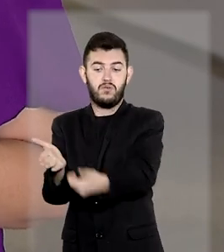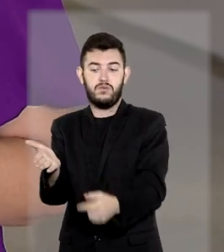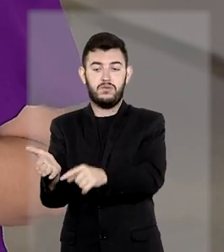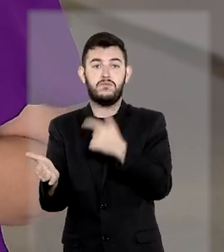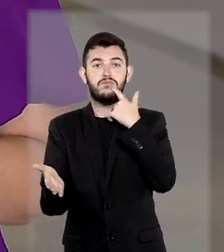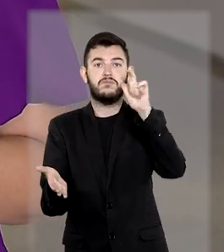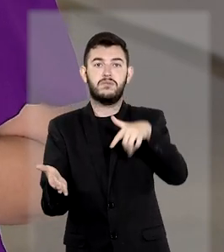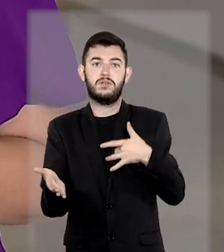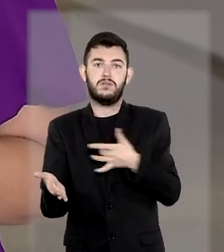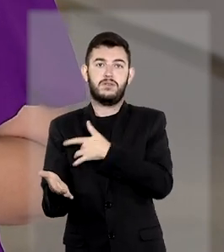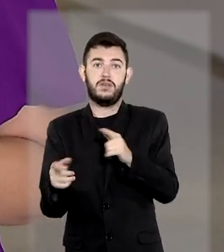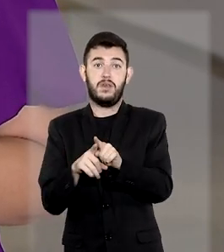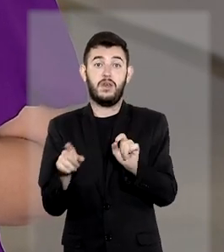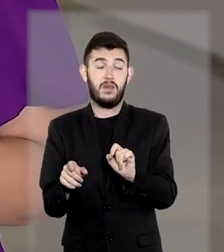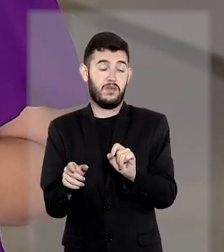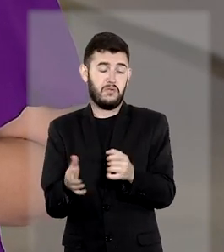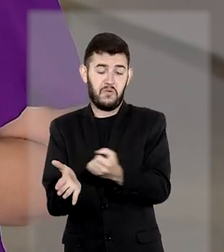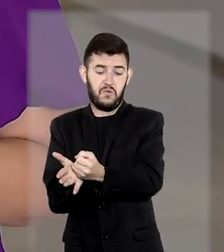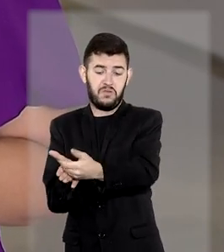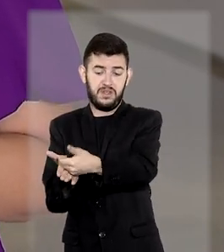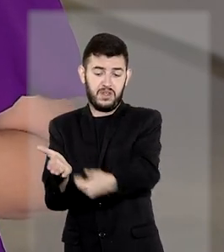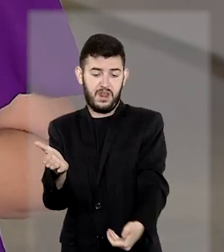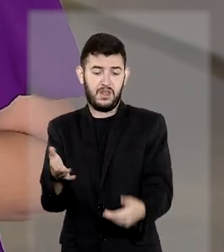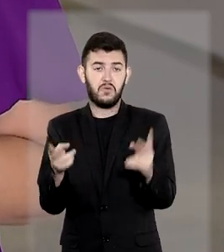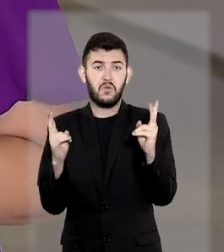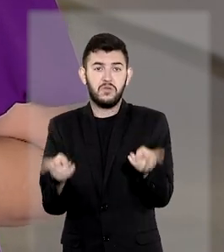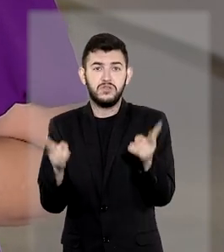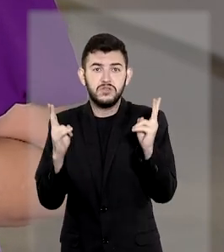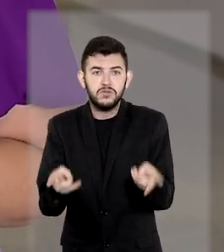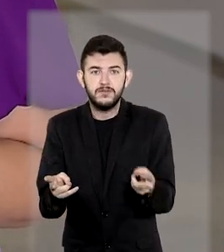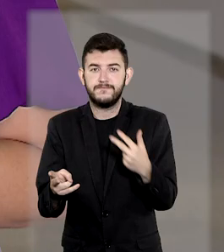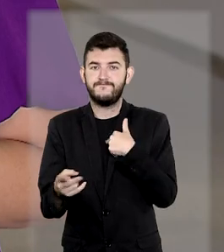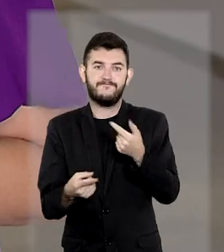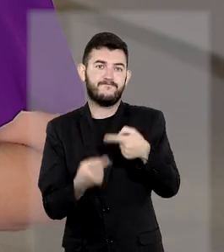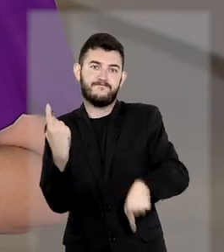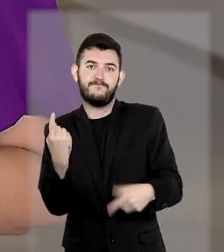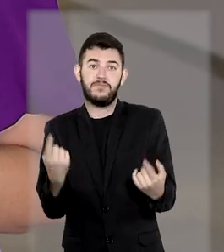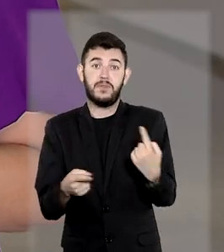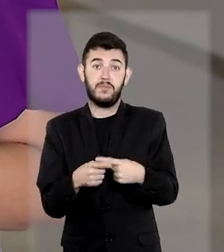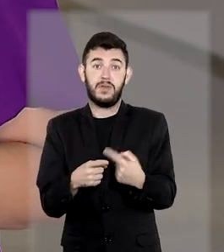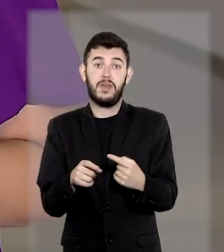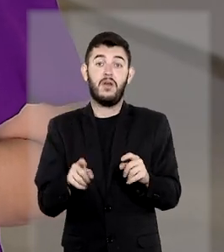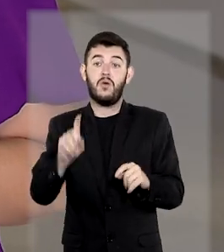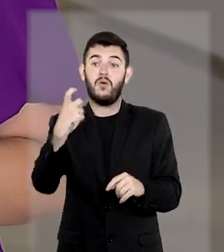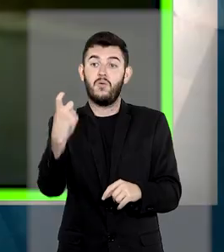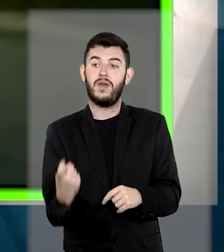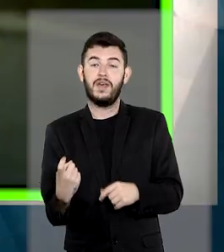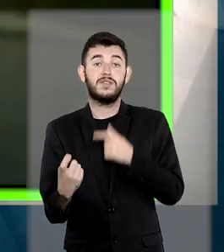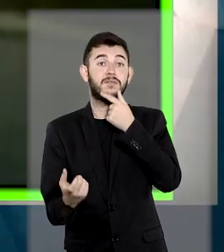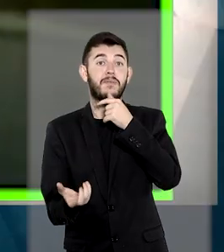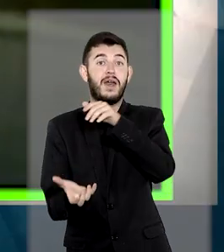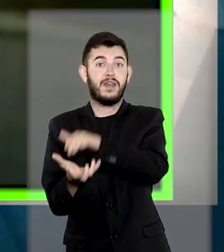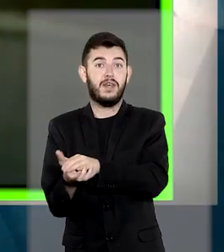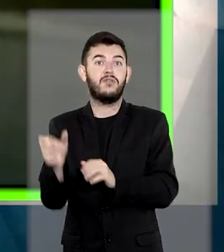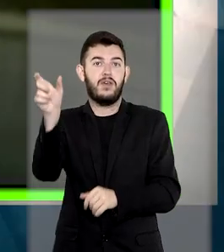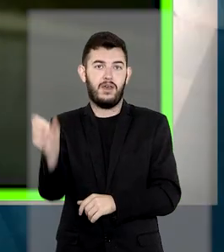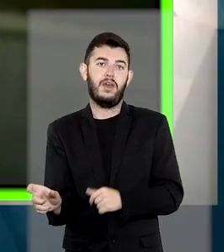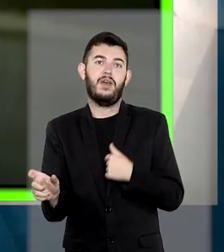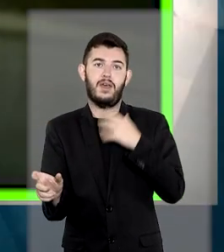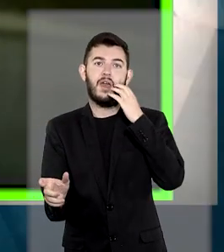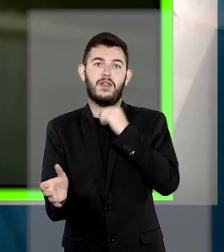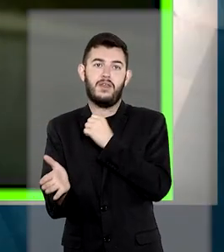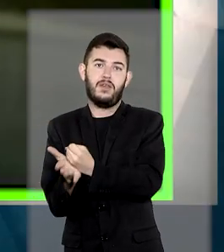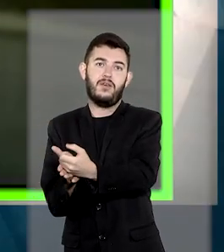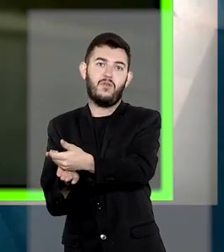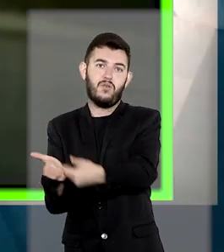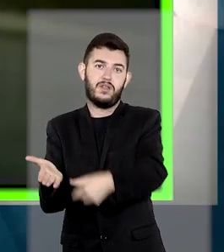isso, não seria possível manter o contrato coletivo, já que foi o ex-marido que havia aderido. A relatora do recurso, ministra